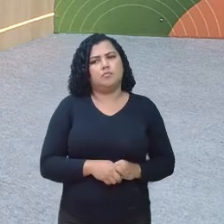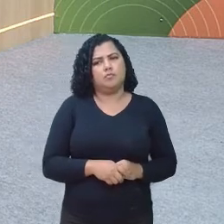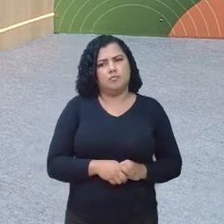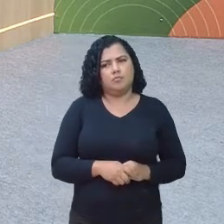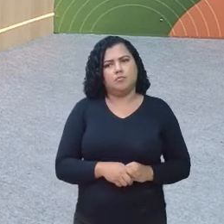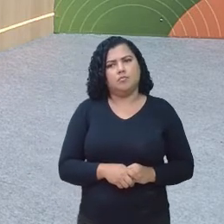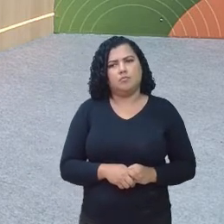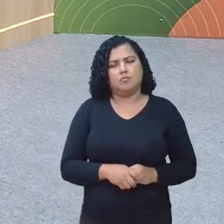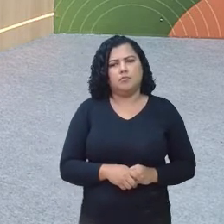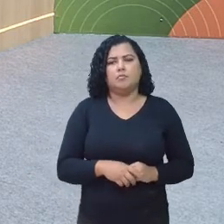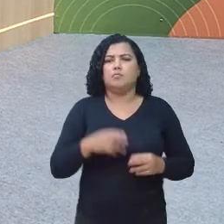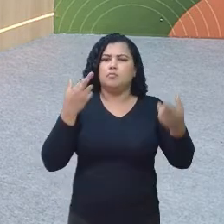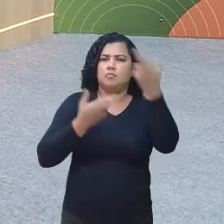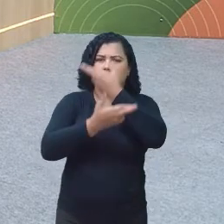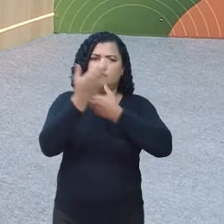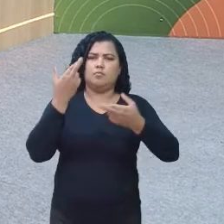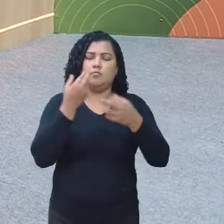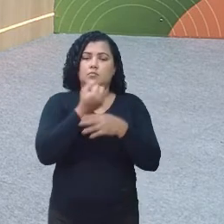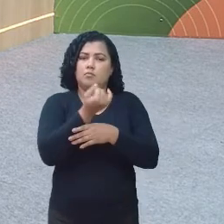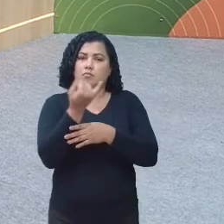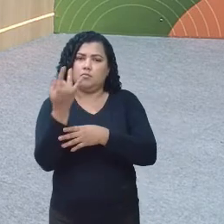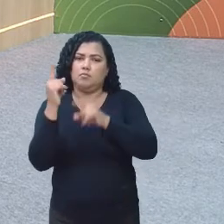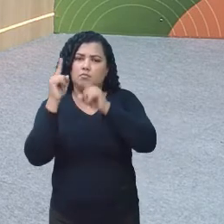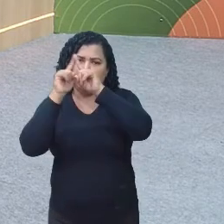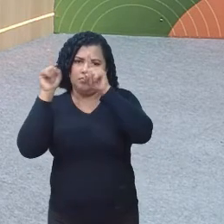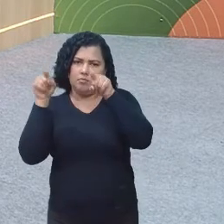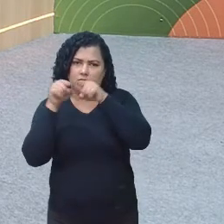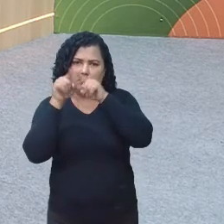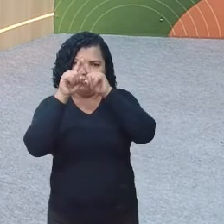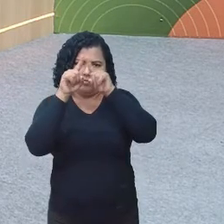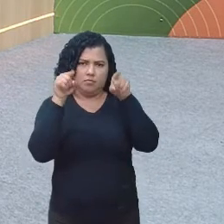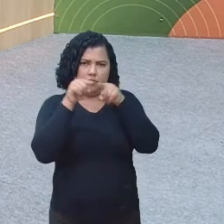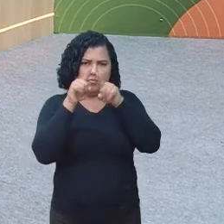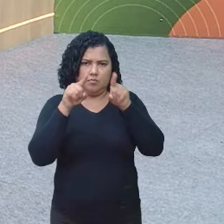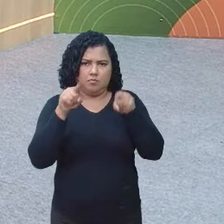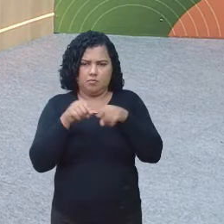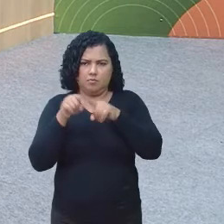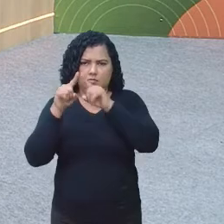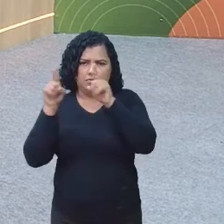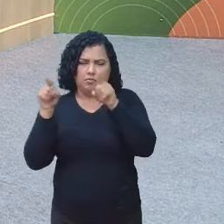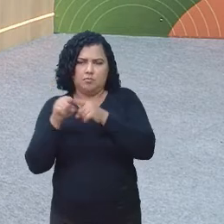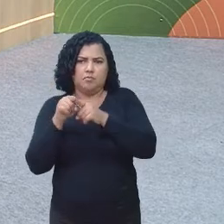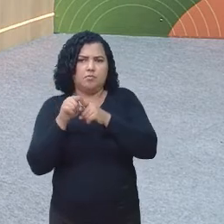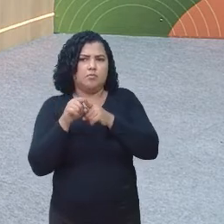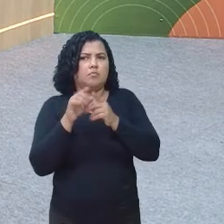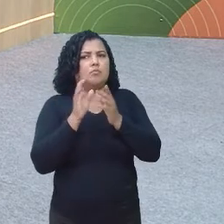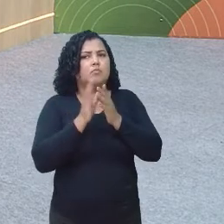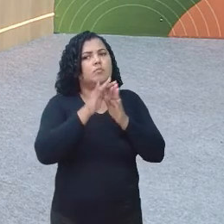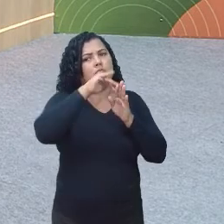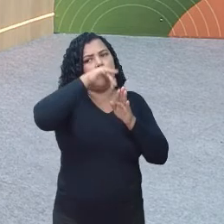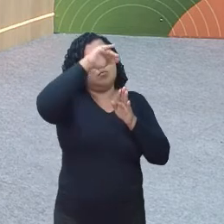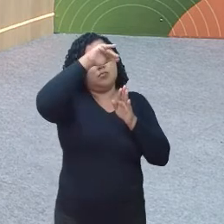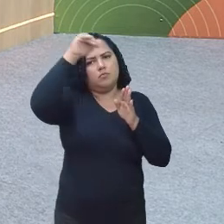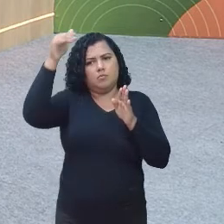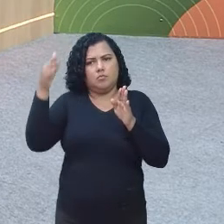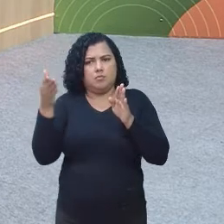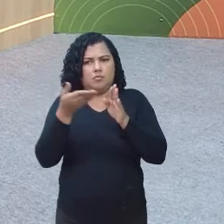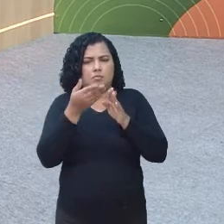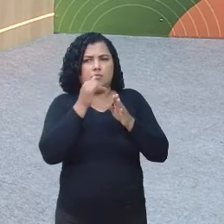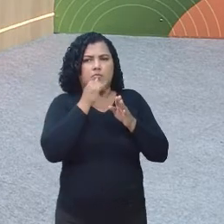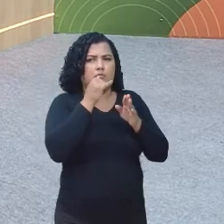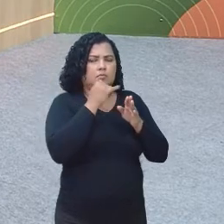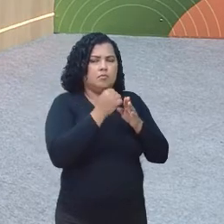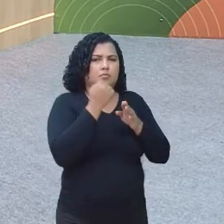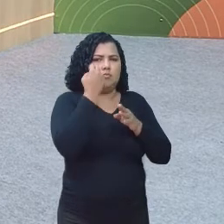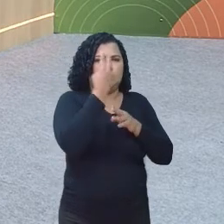quadrados que tem nessa imagem aí, tá certo? Então eu tenho aqui, para 2 lados em cada um,